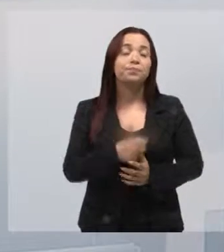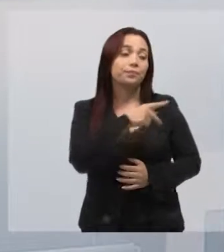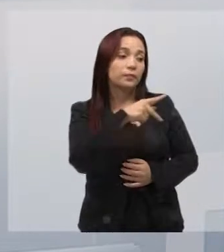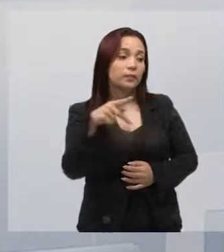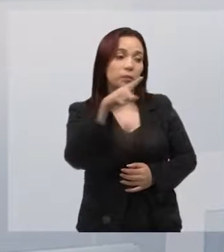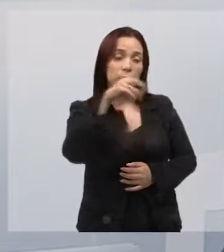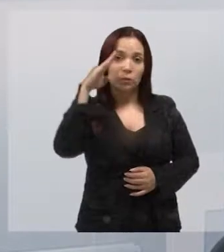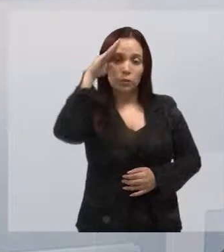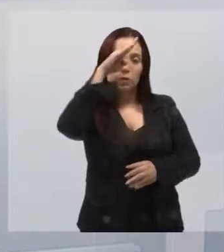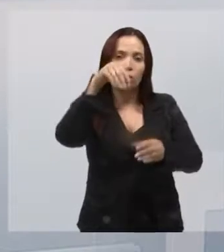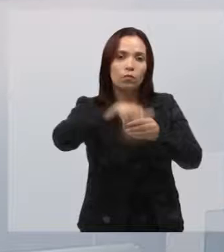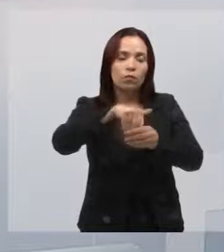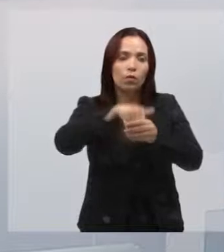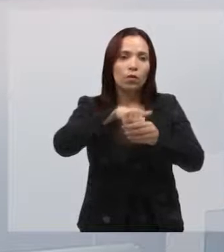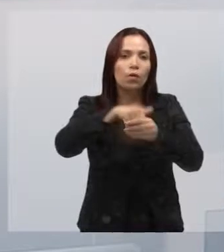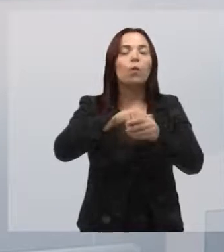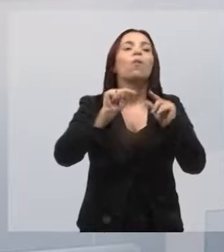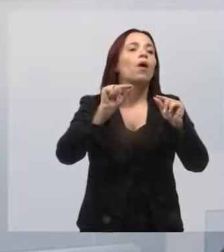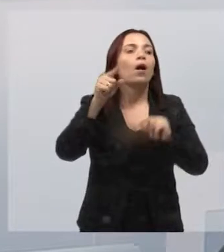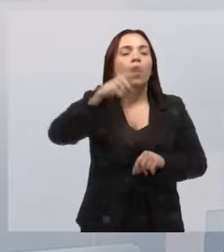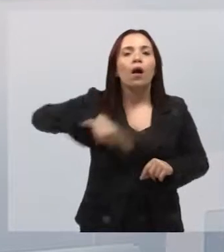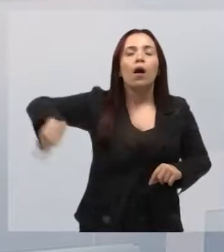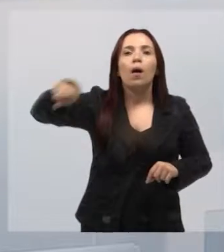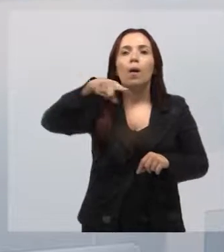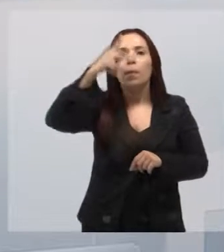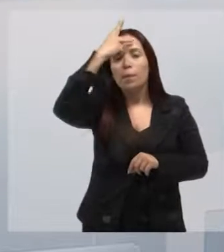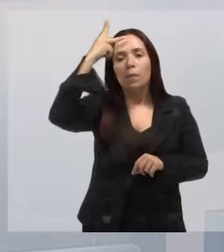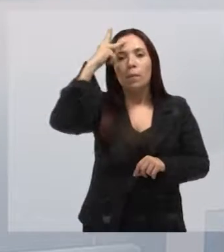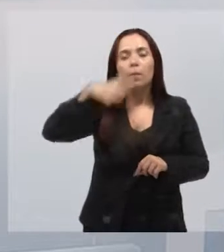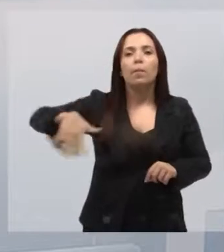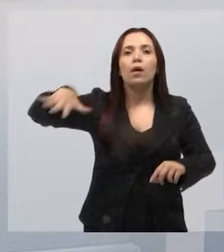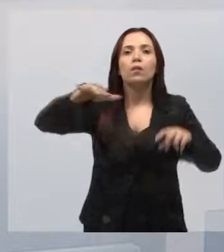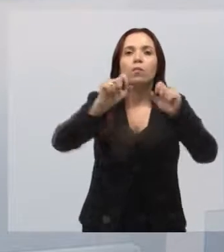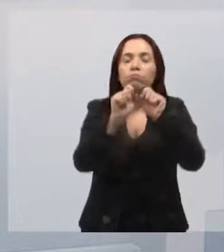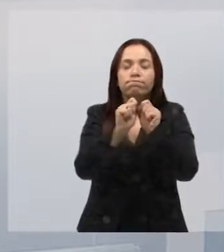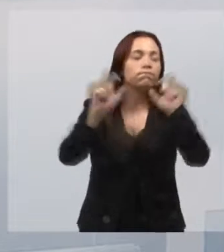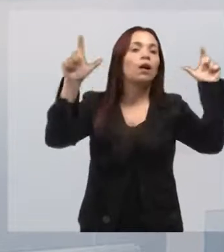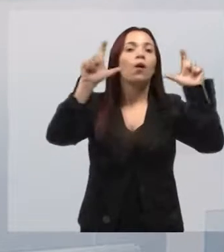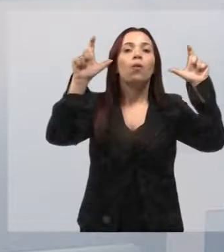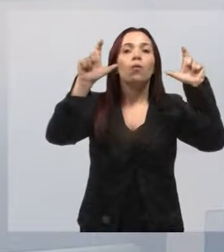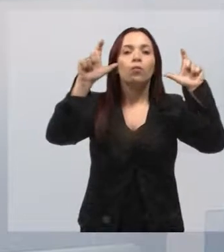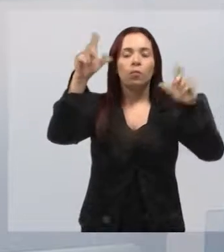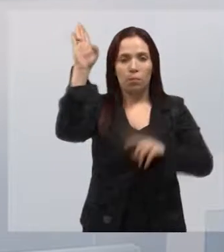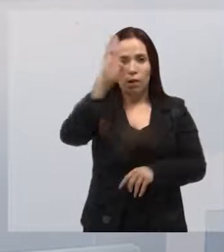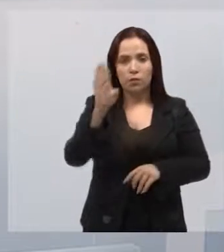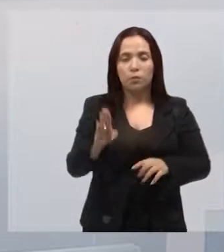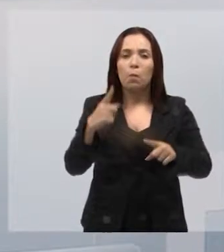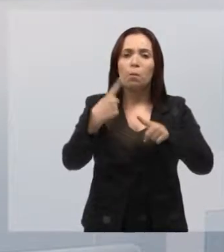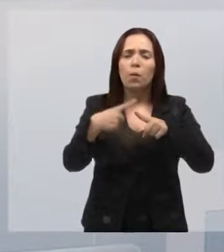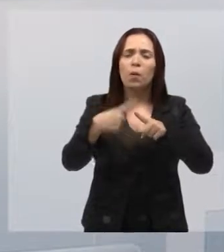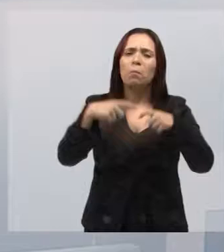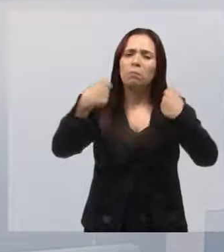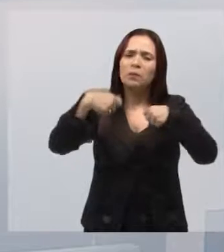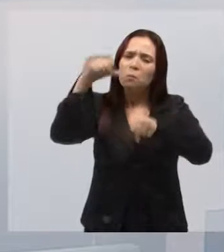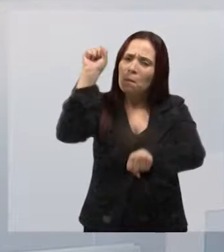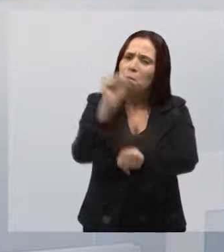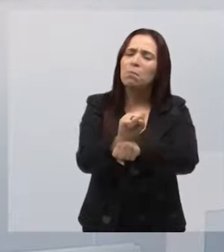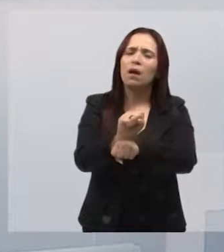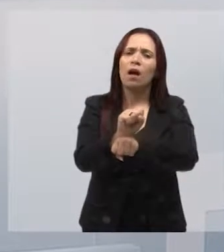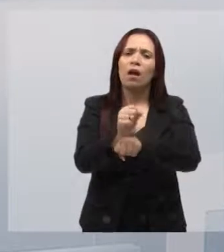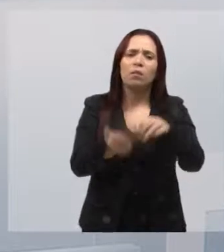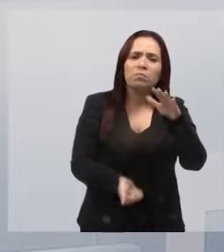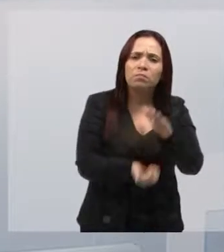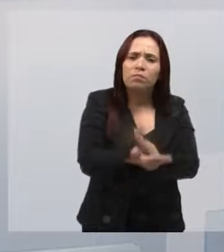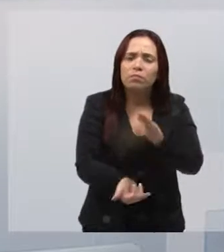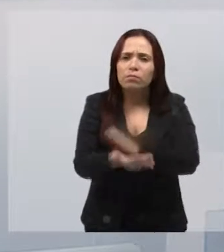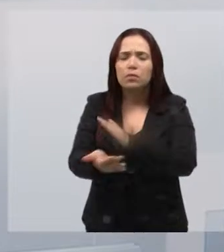foi eleito, a voz acordou o povo brasileiro, aquele povo que estava adormecido, exatamente porque tinha que acabar essa corrupção nesse país. E a